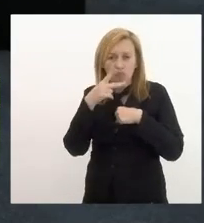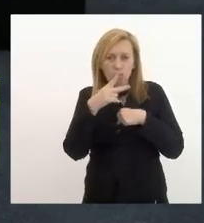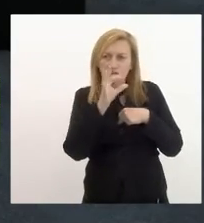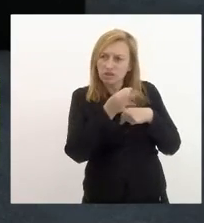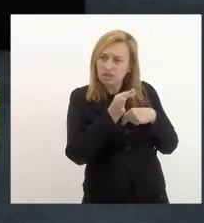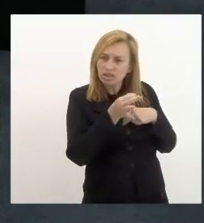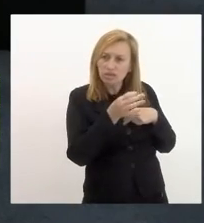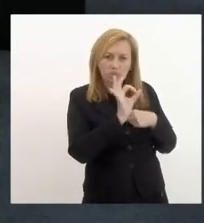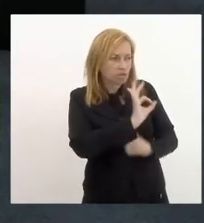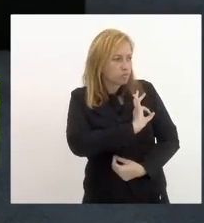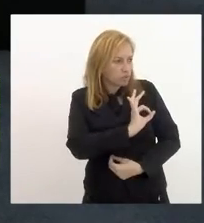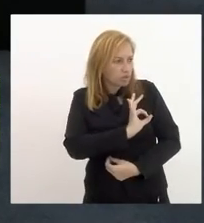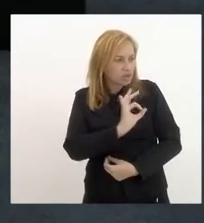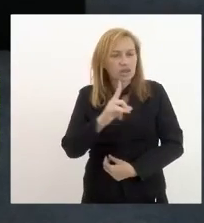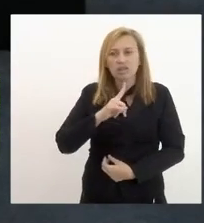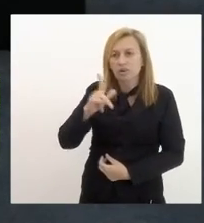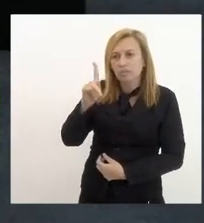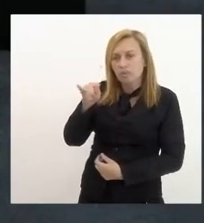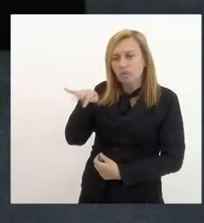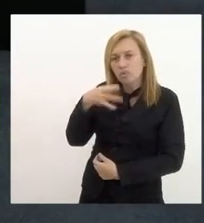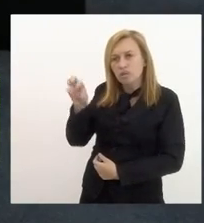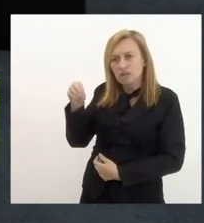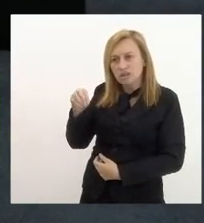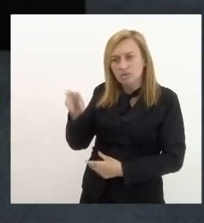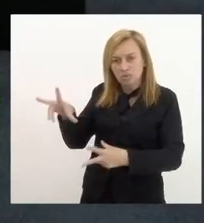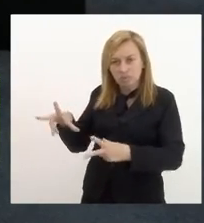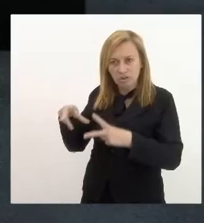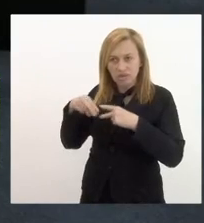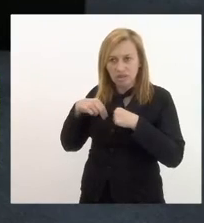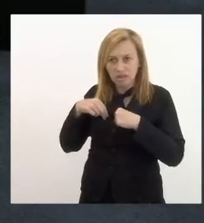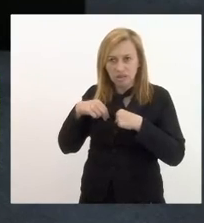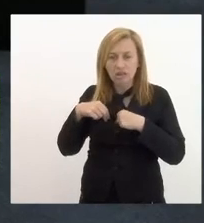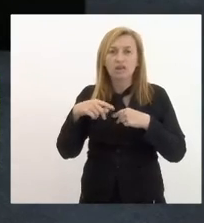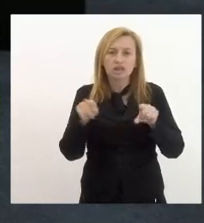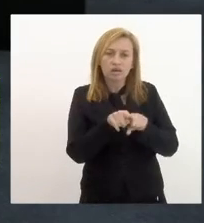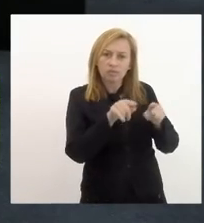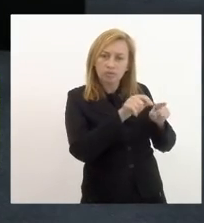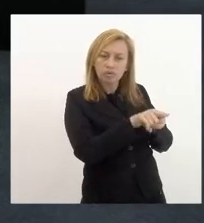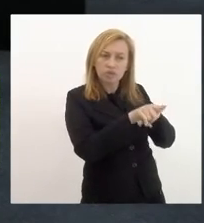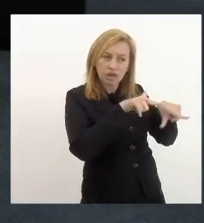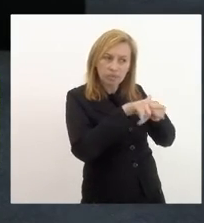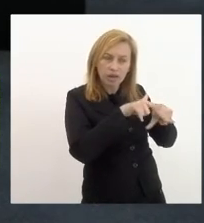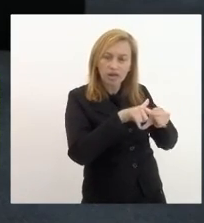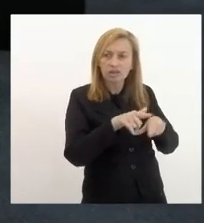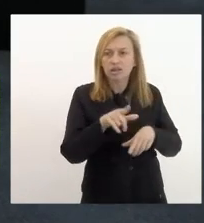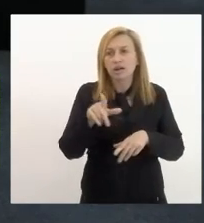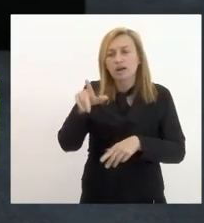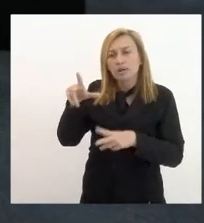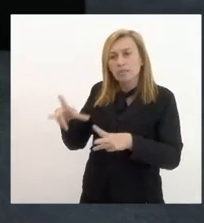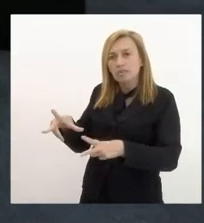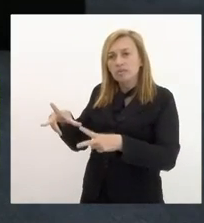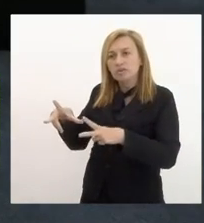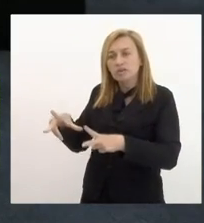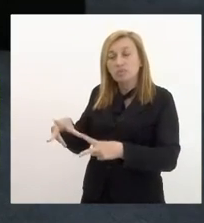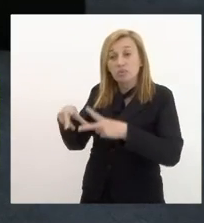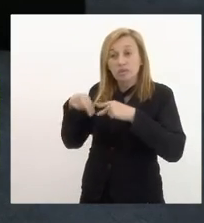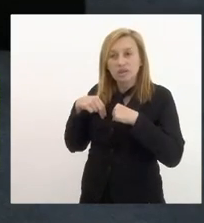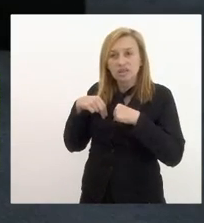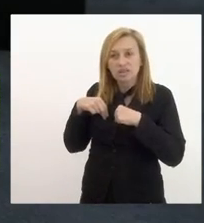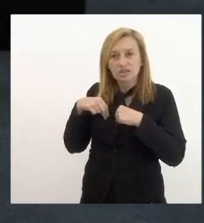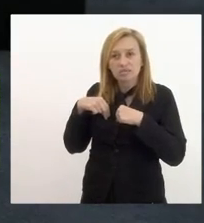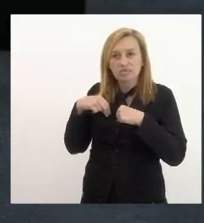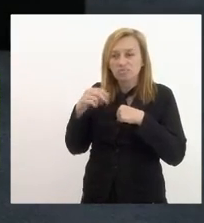falo especificamente da polícia nós temos a promoção por merecimento EA promoção por antiguidade e a promoção por merecimento não tem